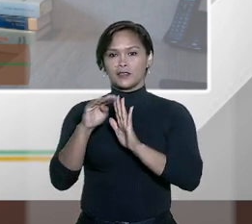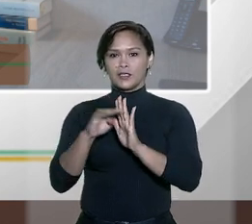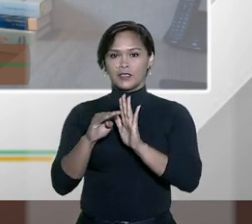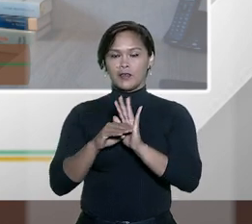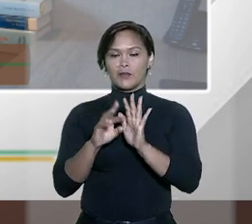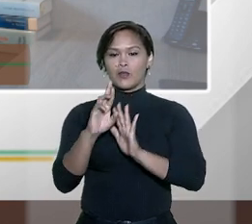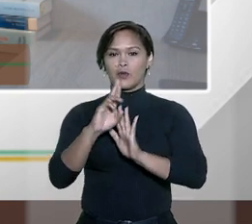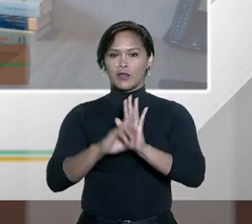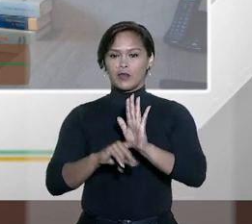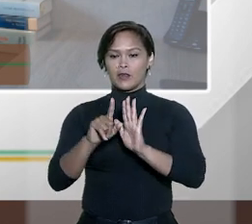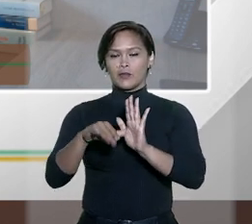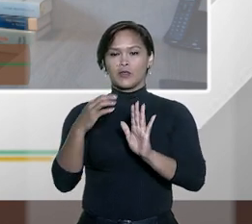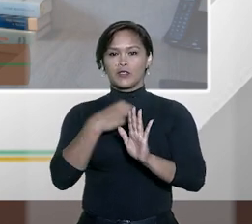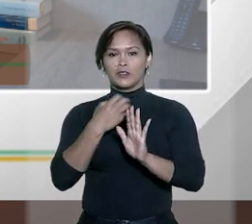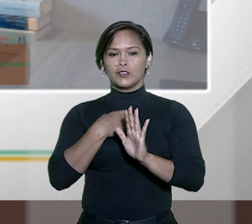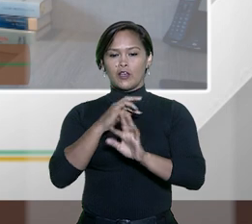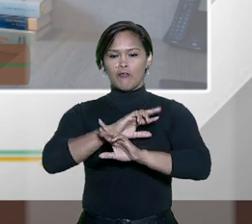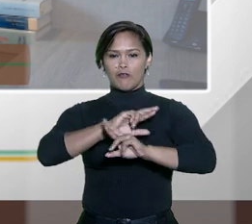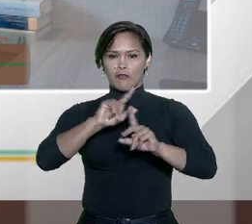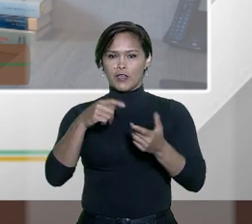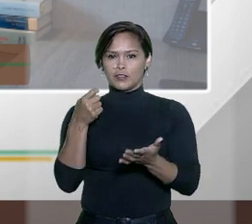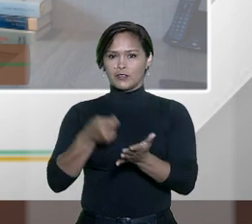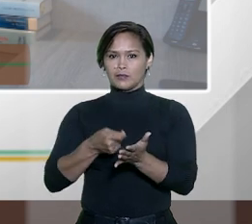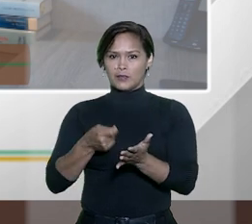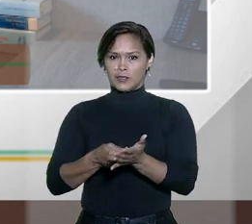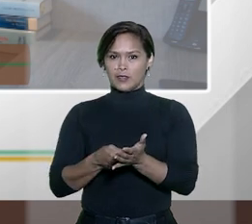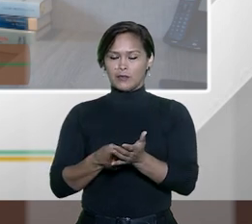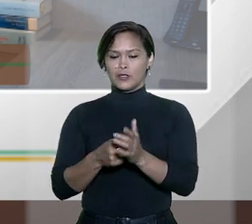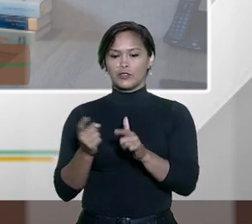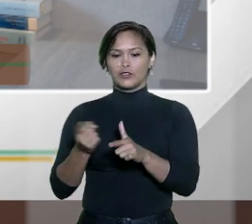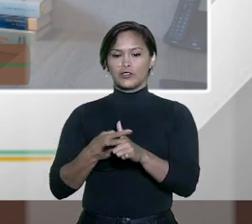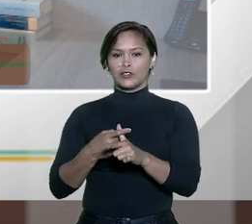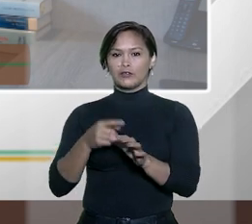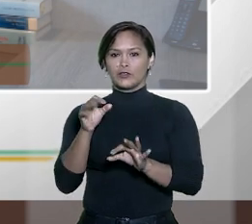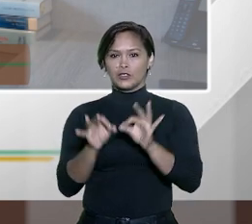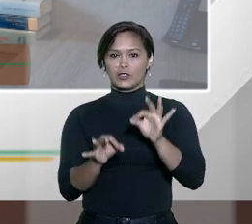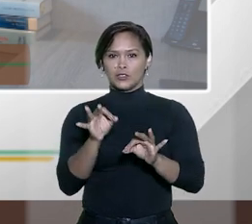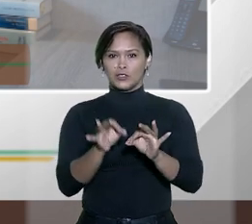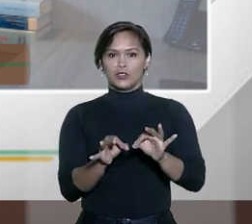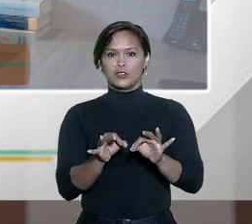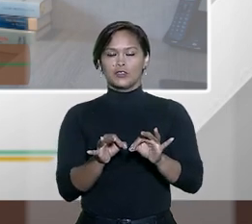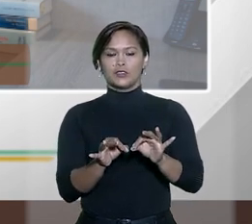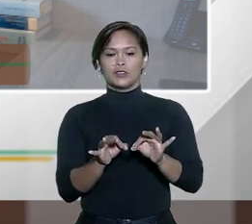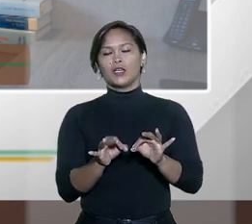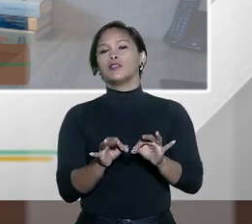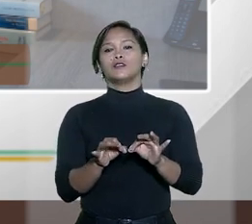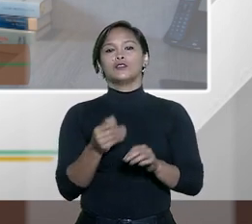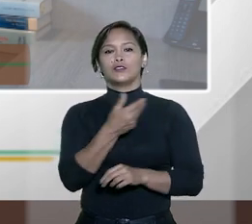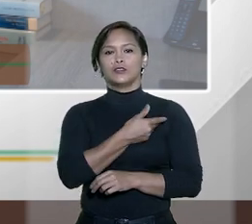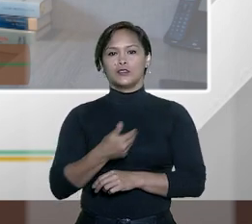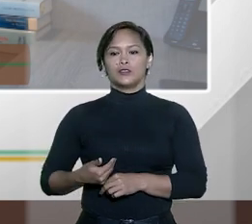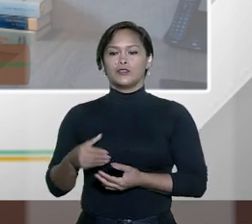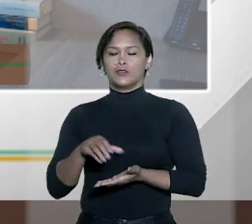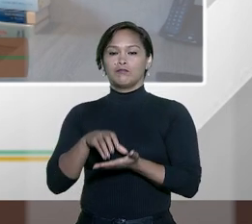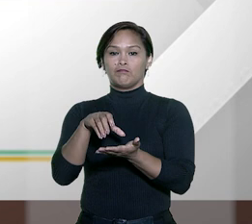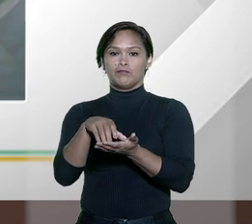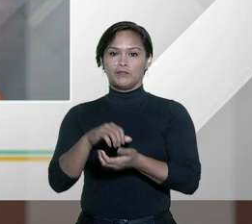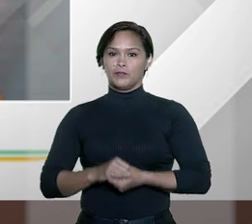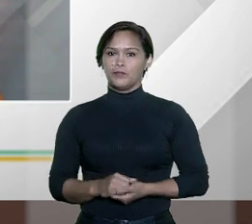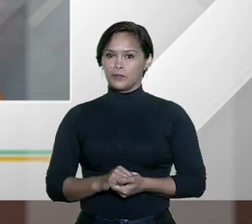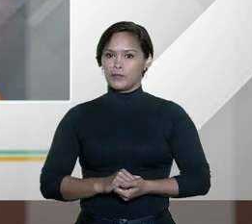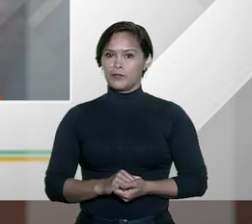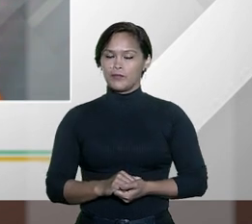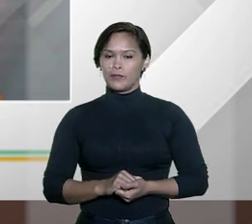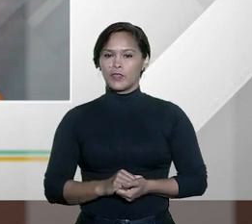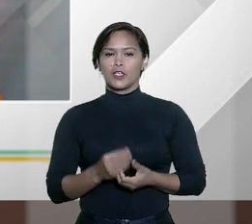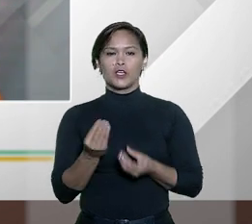que se regulamentou esta forma diversa de pagamento de dívidas judiciais de entes públicos.